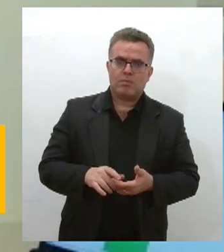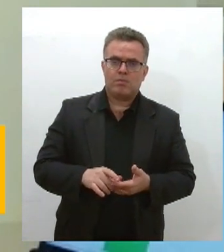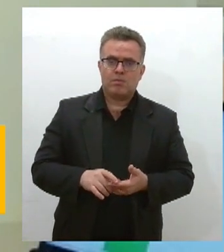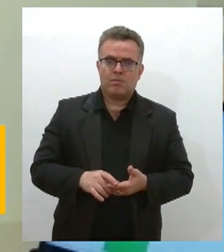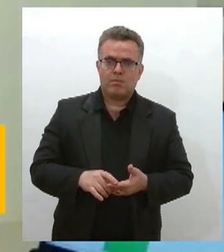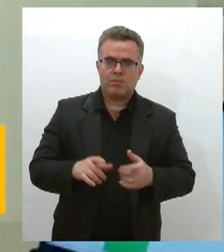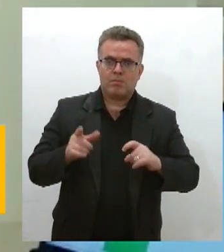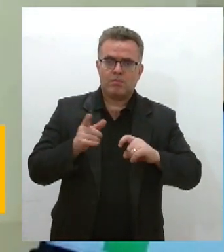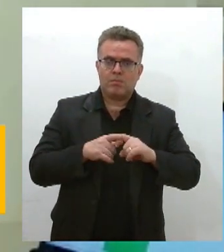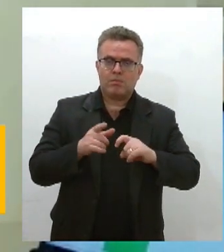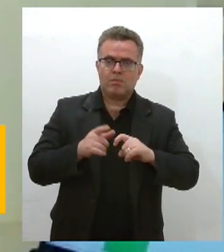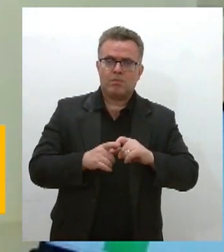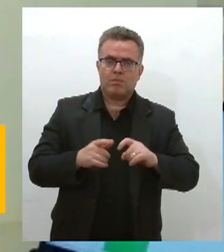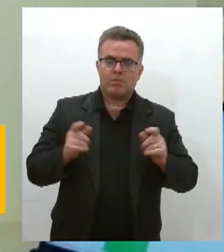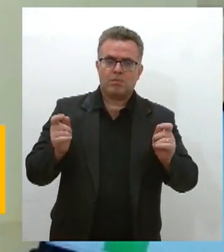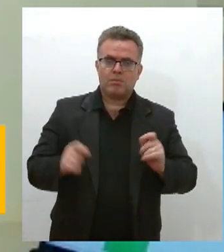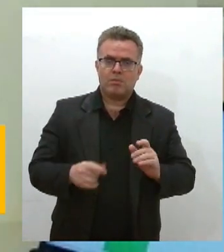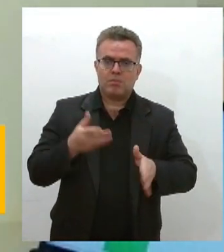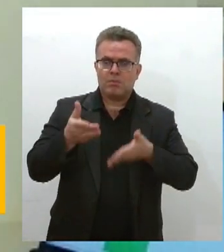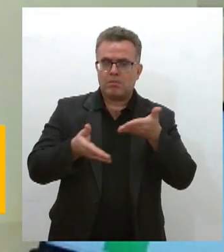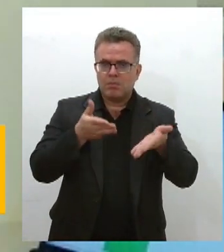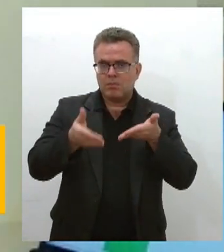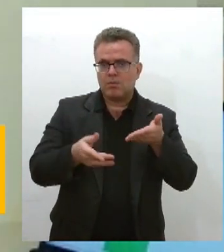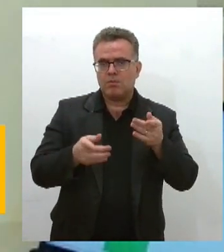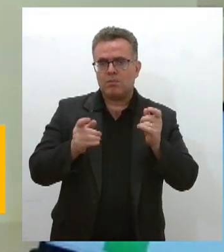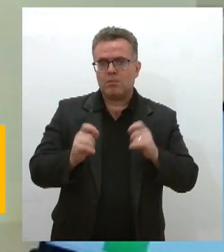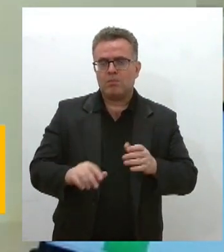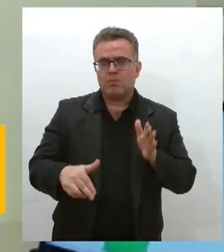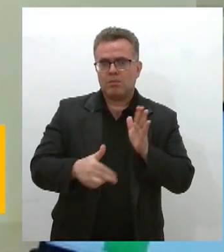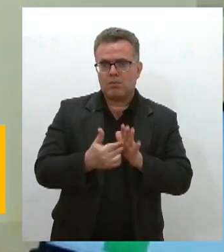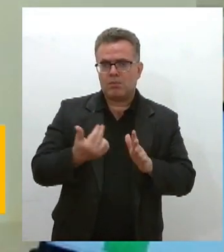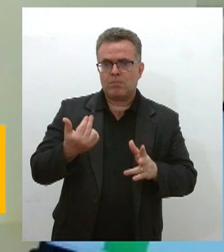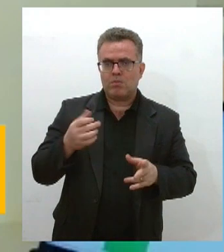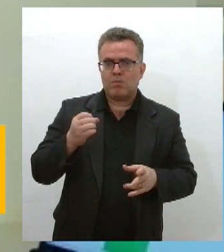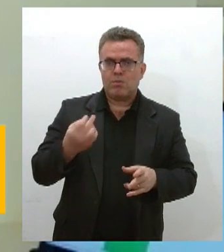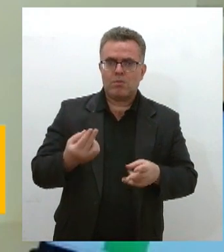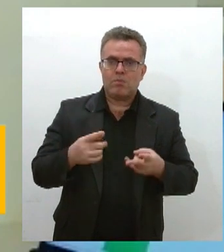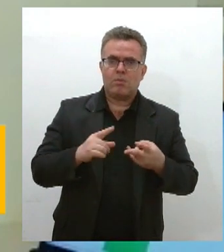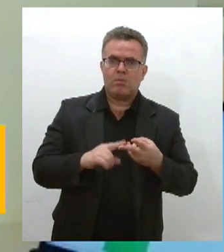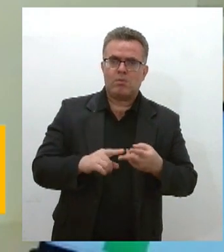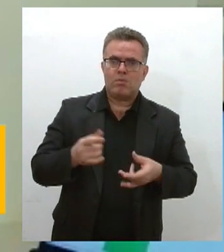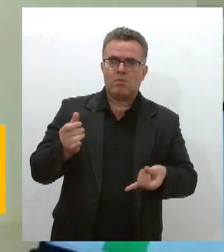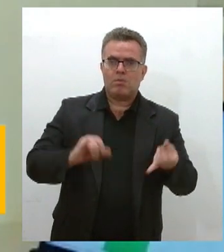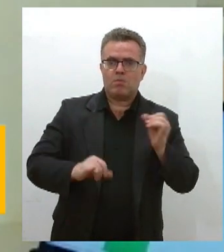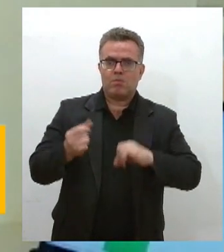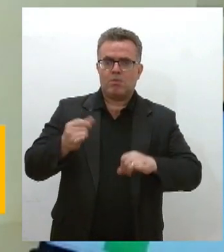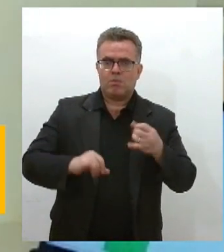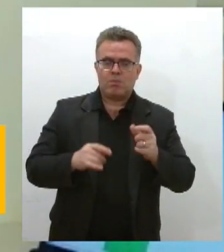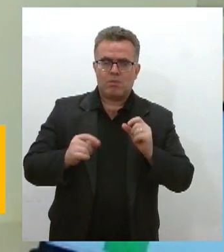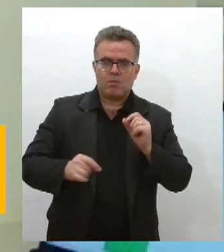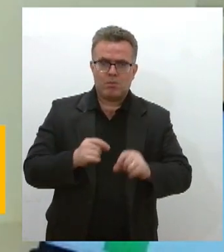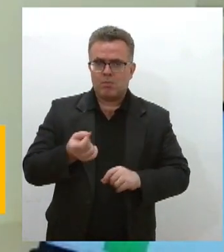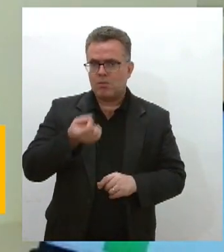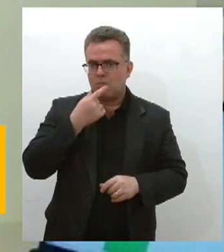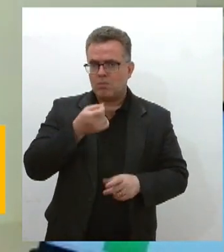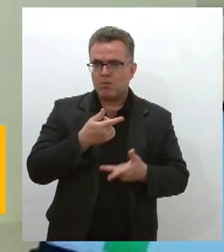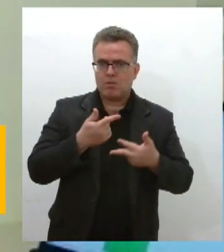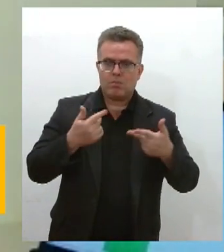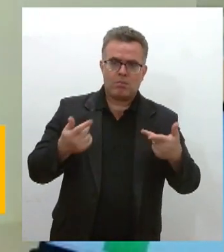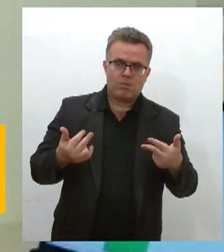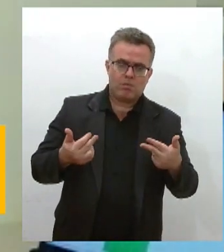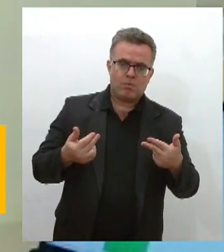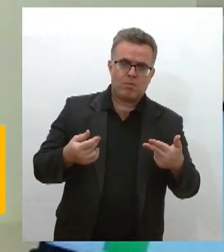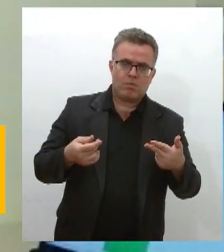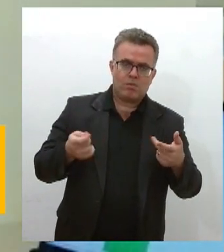E o tratamento pode envolver procedimentos cirúrgicos, quimioterapia, que é o uso de medicamentos para o tratamento do câncer e o controle